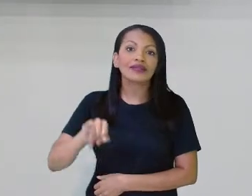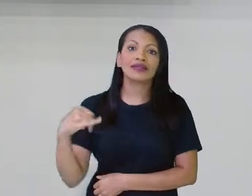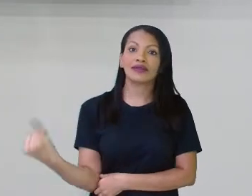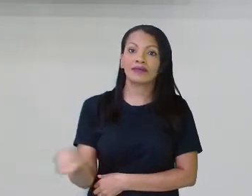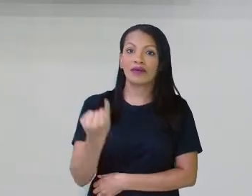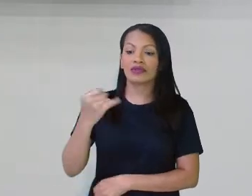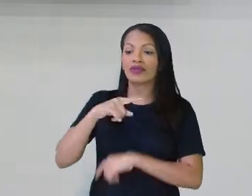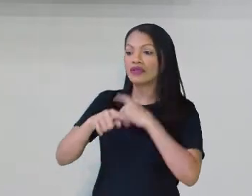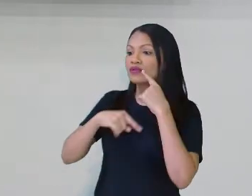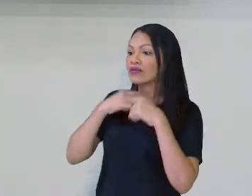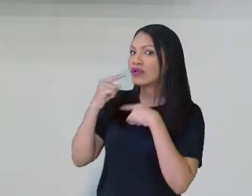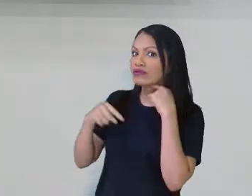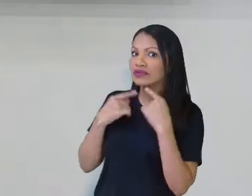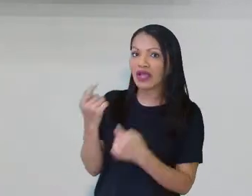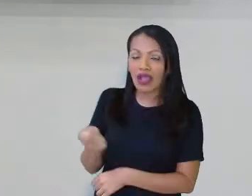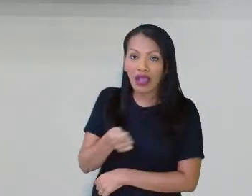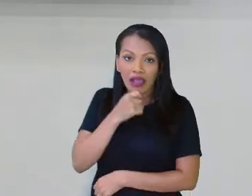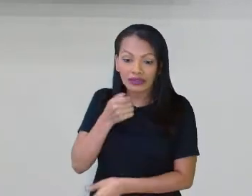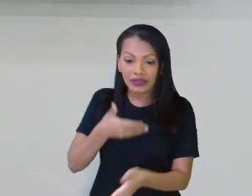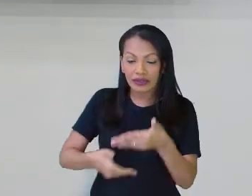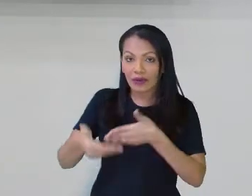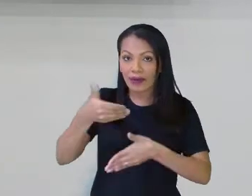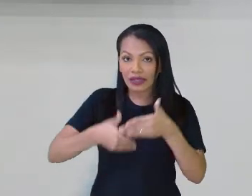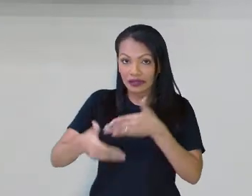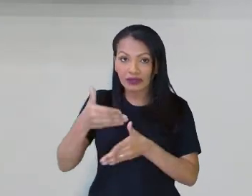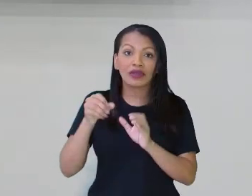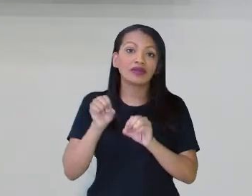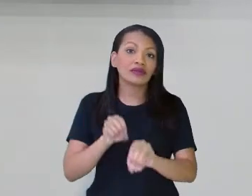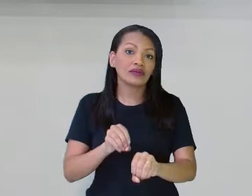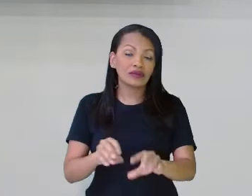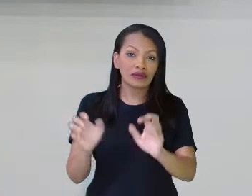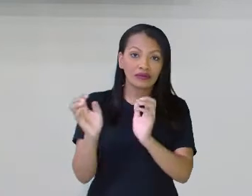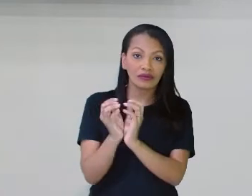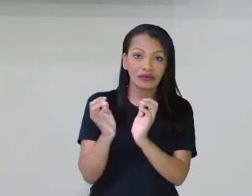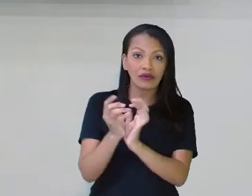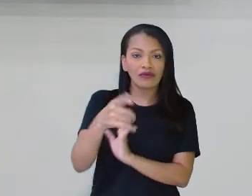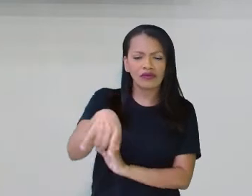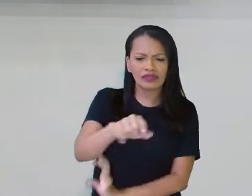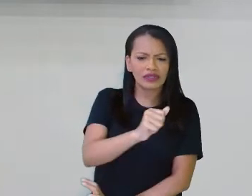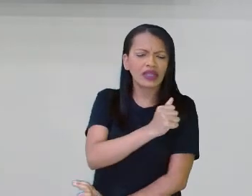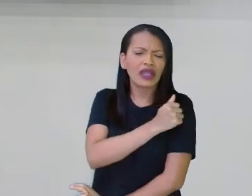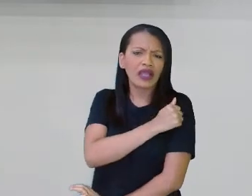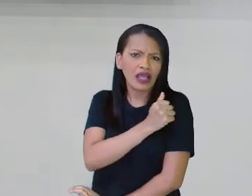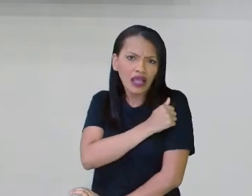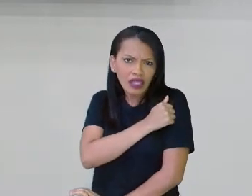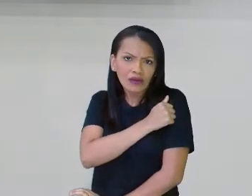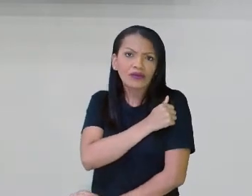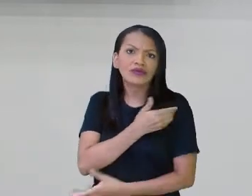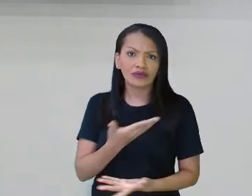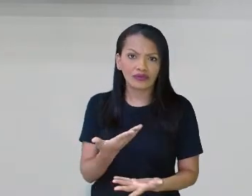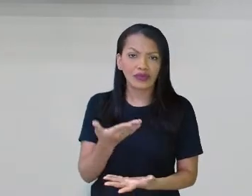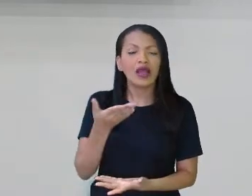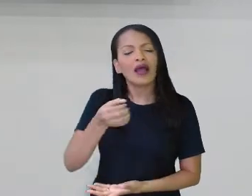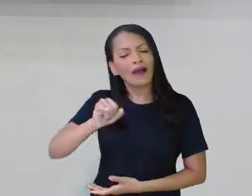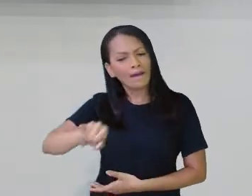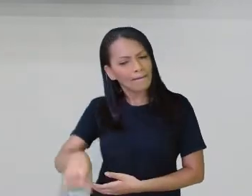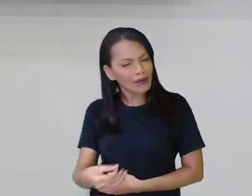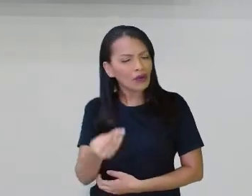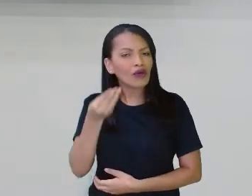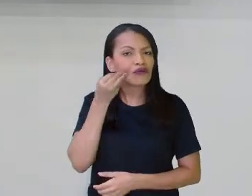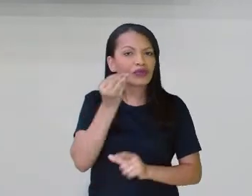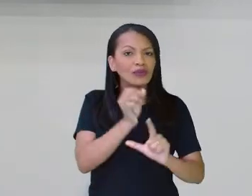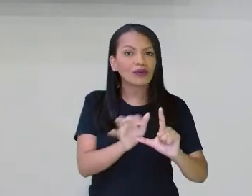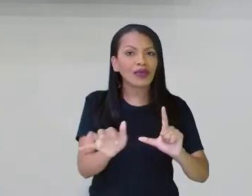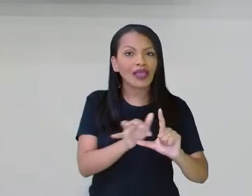dúvidas. Caso você ainda não participe pelo Educa Recife, se você é estudante da nossa rede, aproveita, o QR Code está